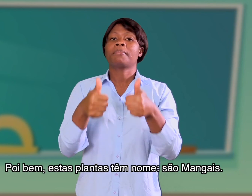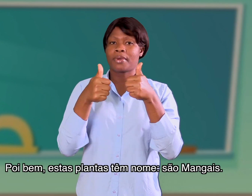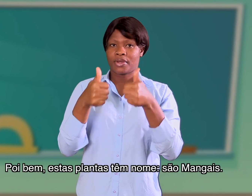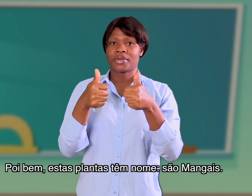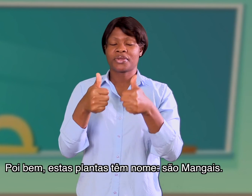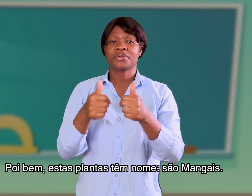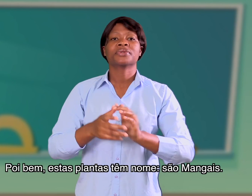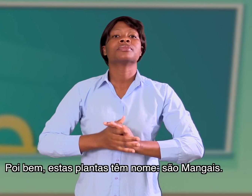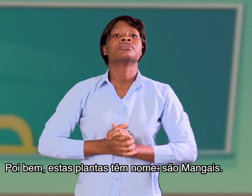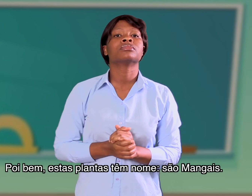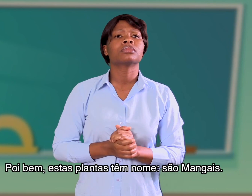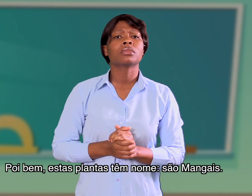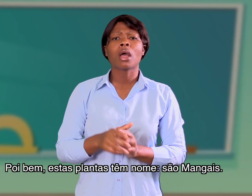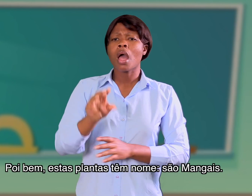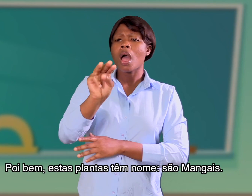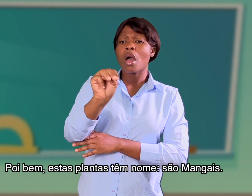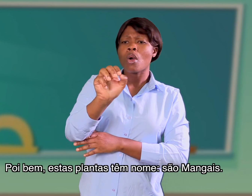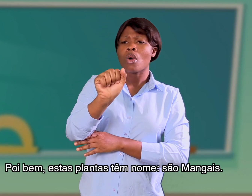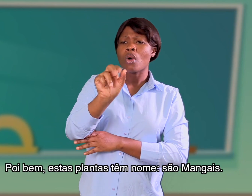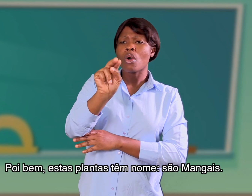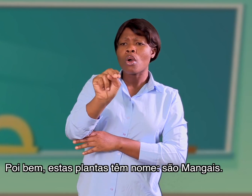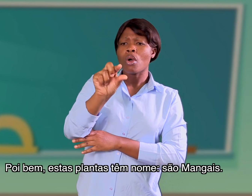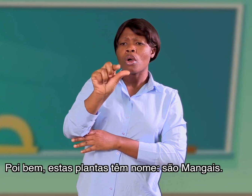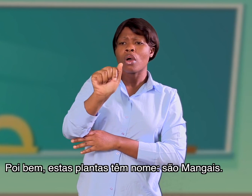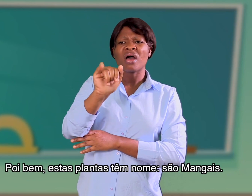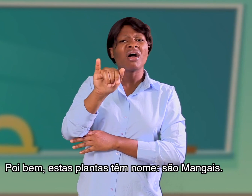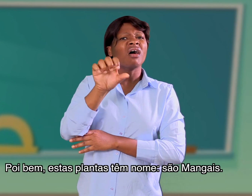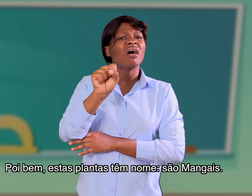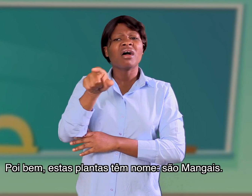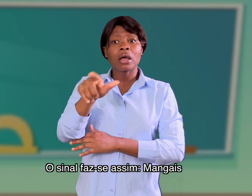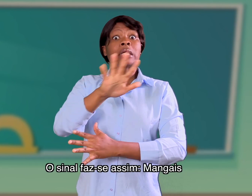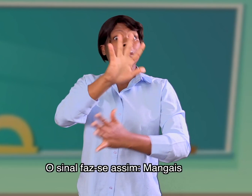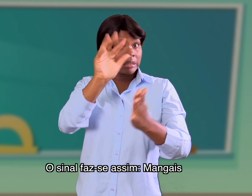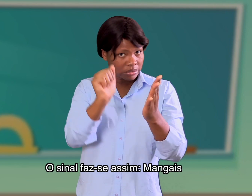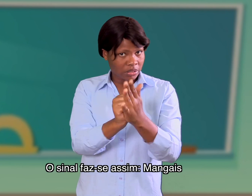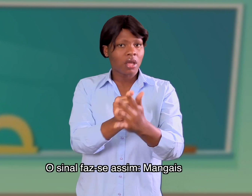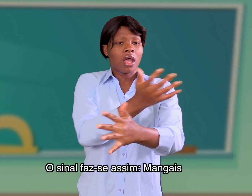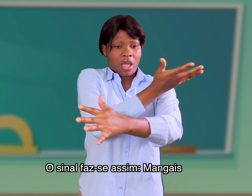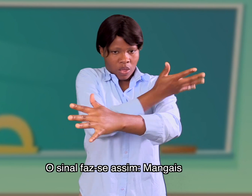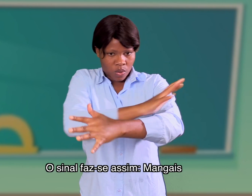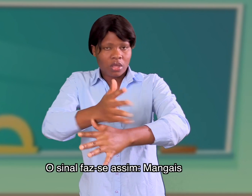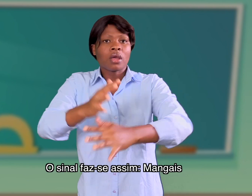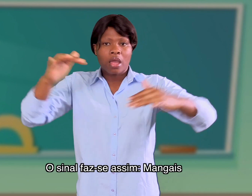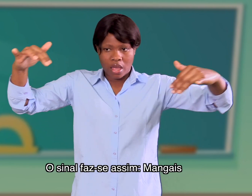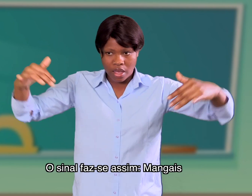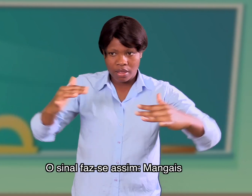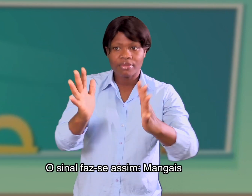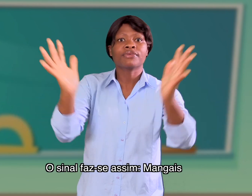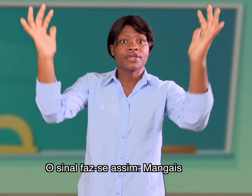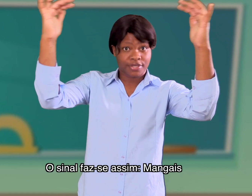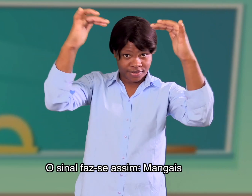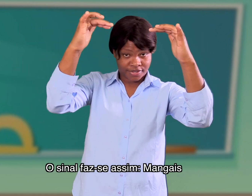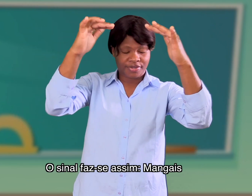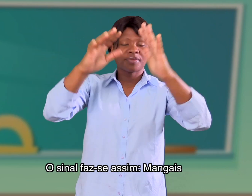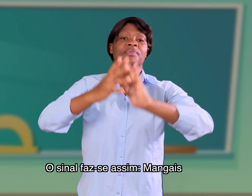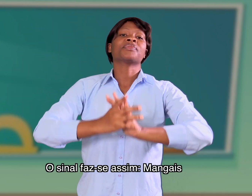Pois bem, estas plantas têm nome e são mangás. O sinal faz-se assim,